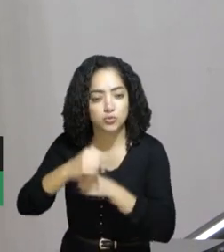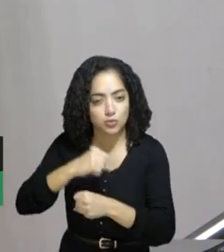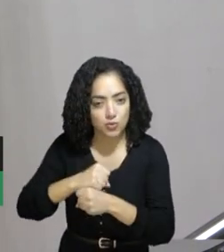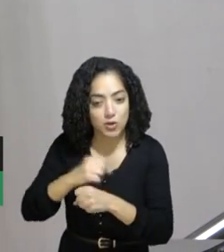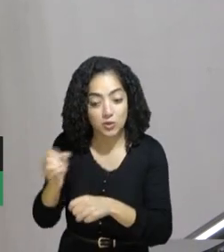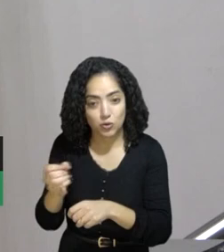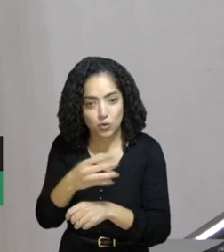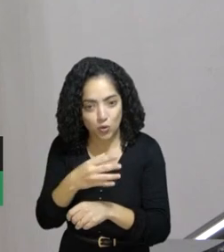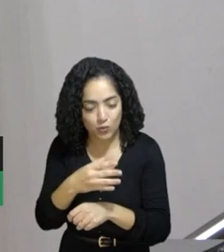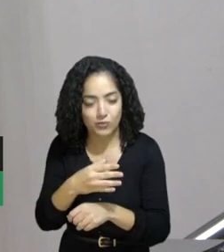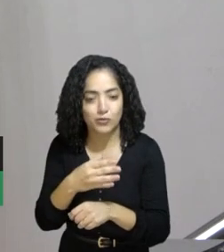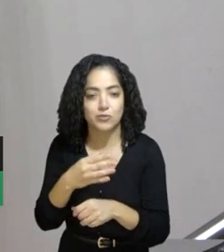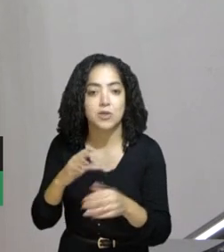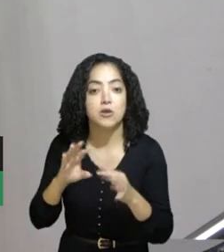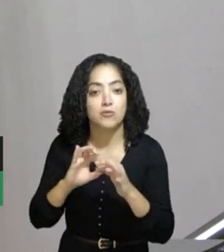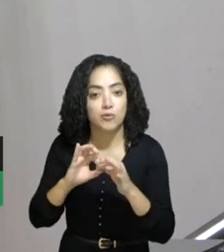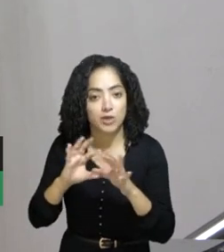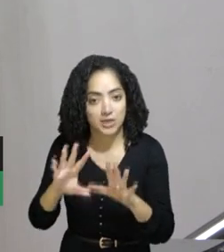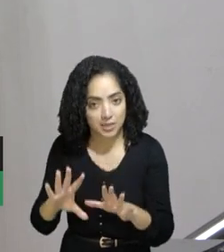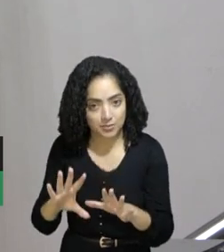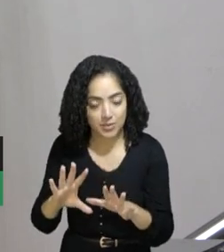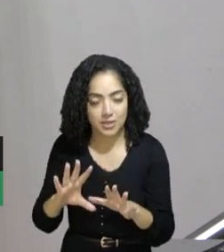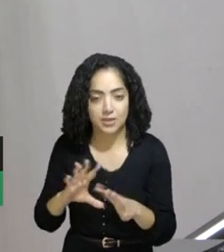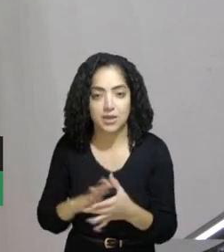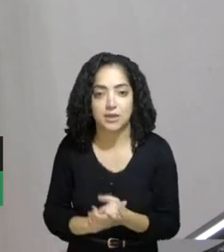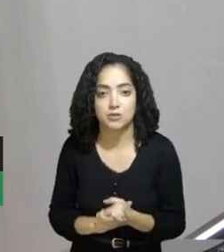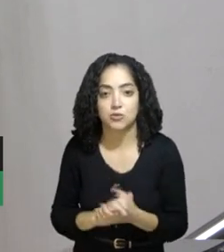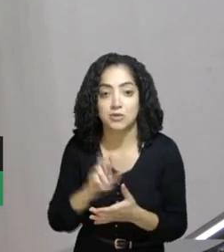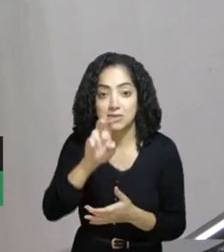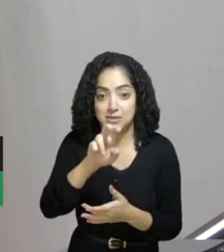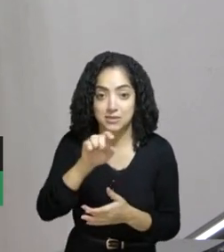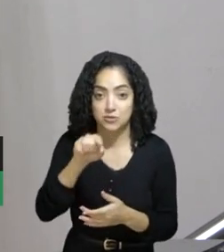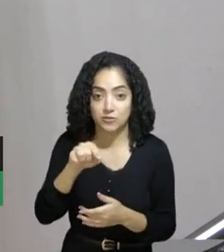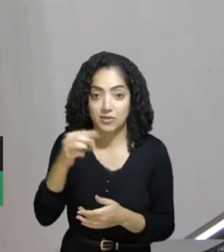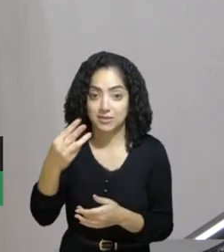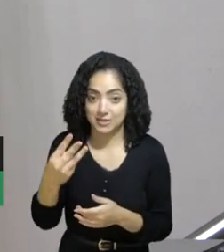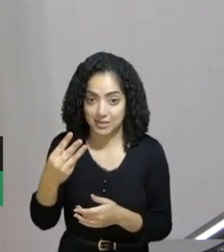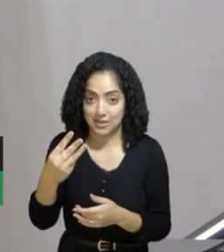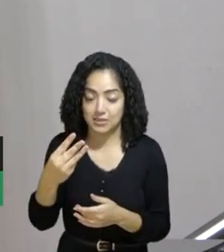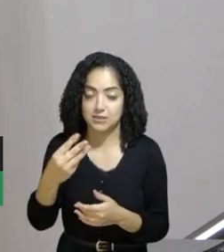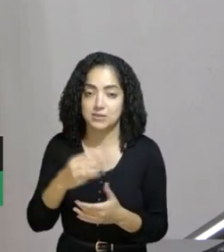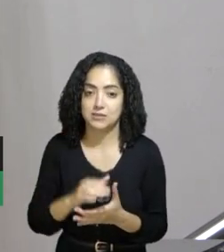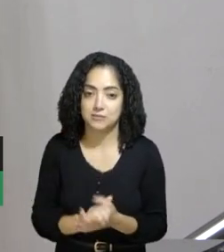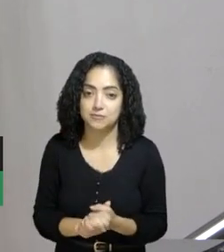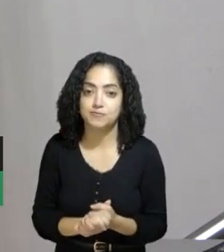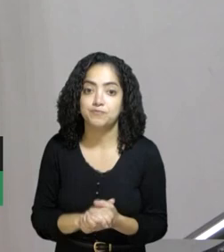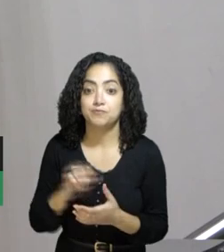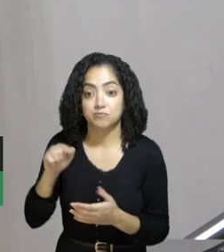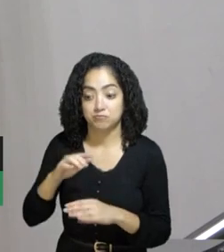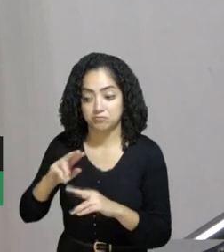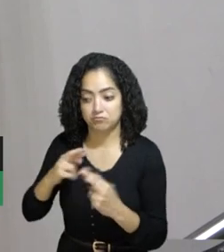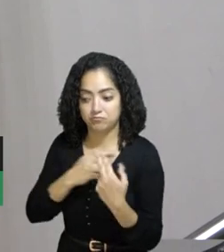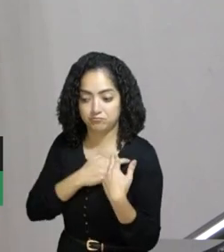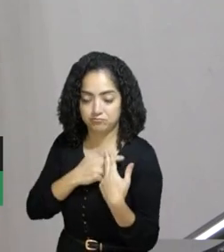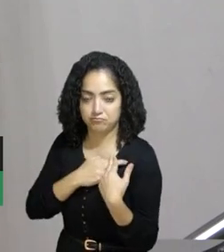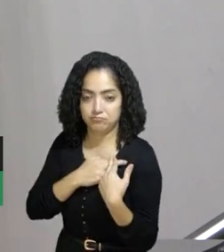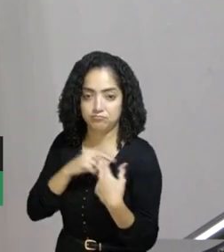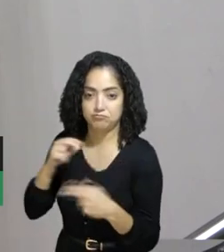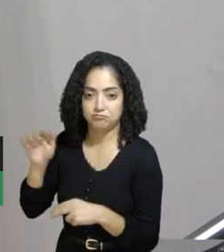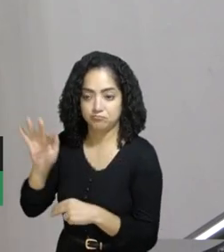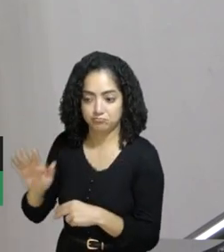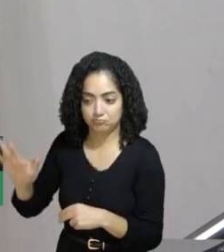foi autorizado, sendo 5,3 milhões de responsabilidade do governo federal e